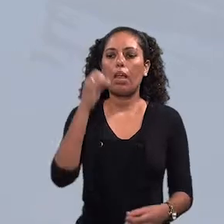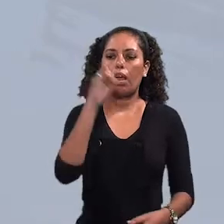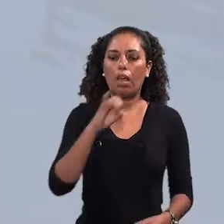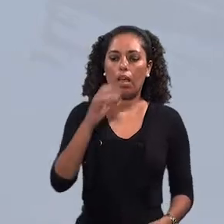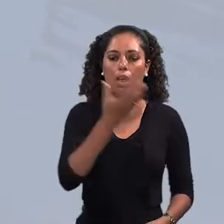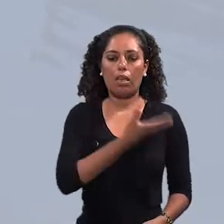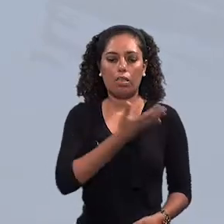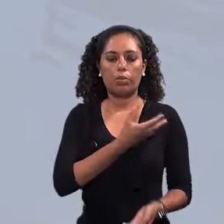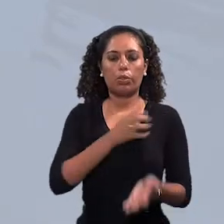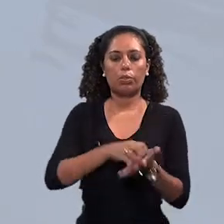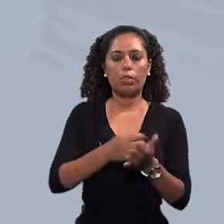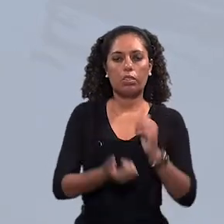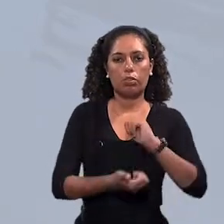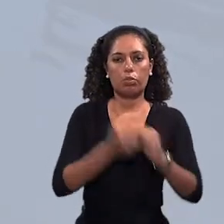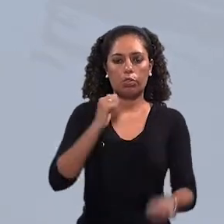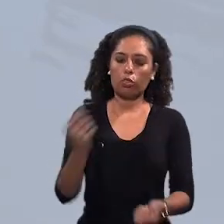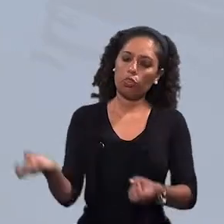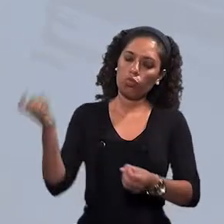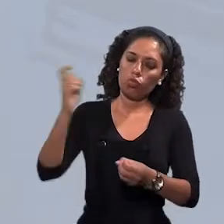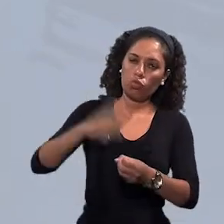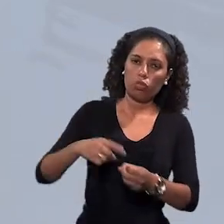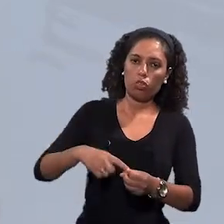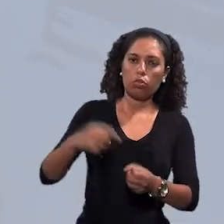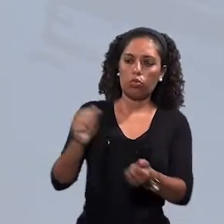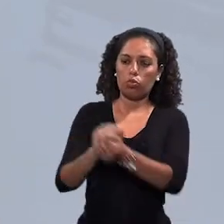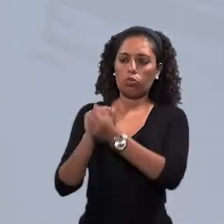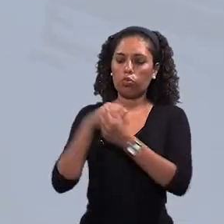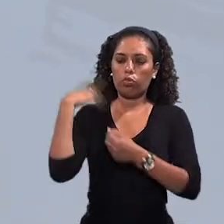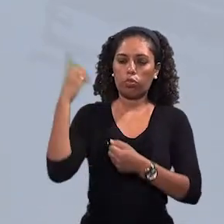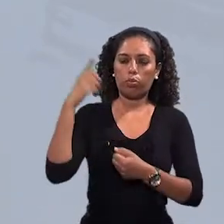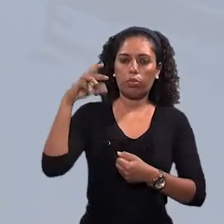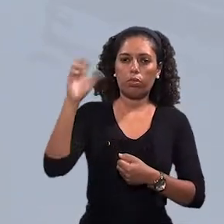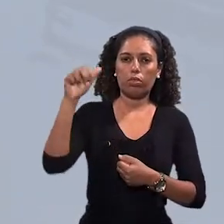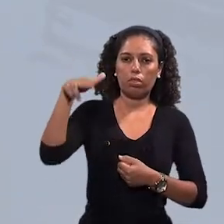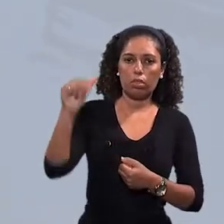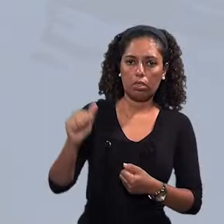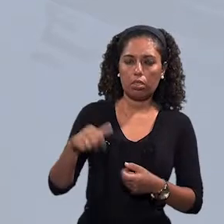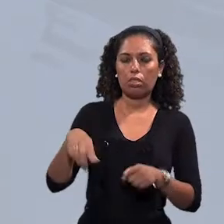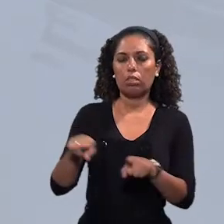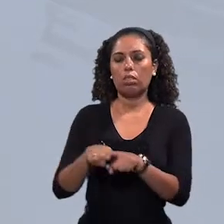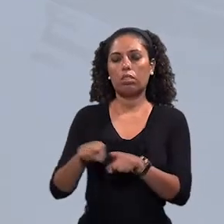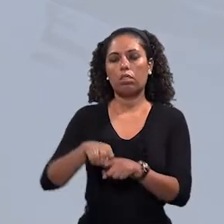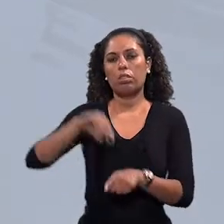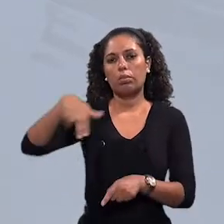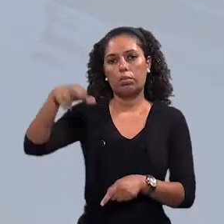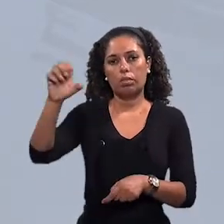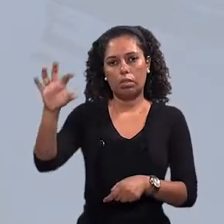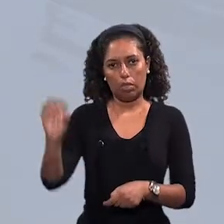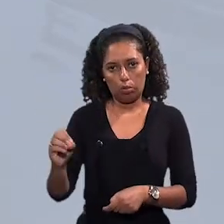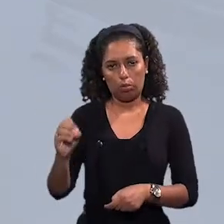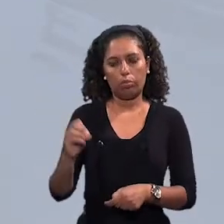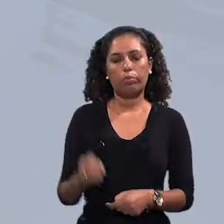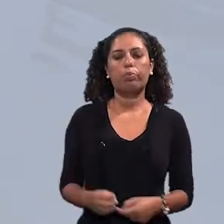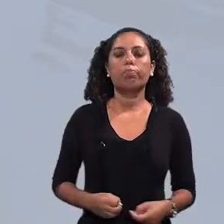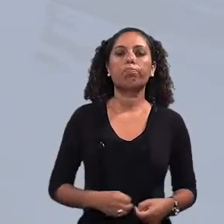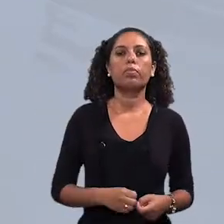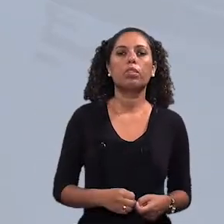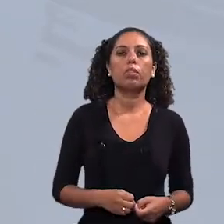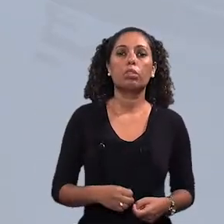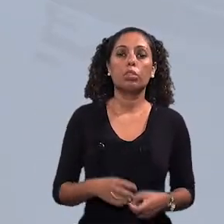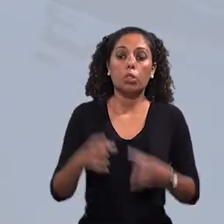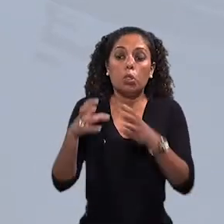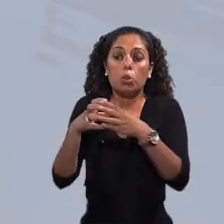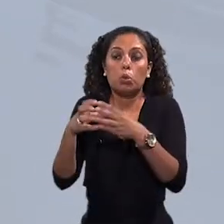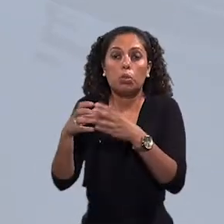Muito bem, amigos do Arena Esportiva, estamos de volta com os deputados Renan Ferreirinha e Jorge Felipe Neto. Bem,